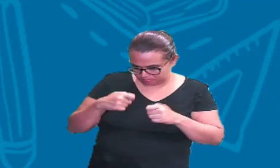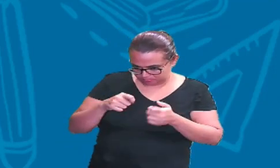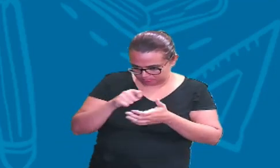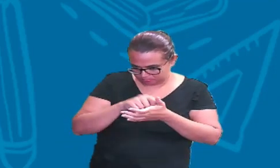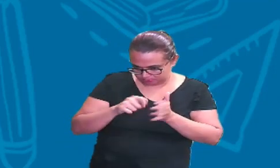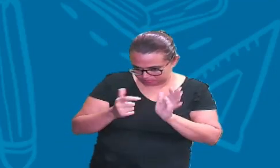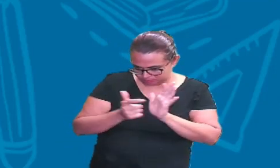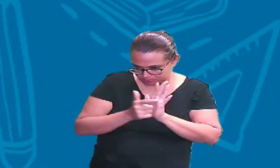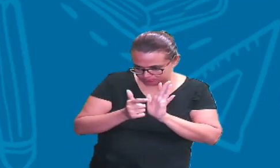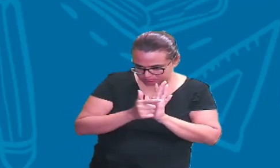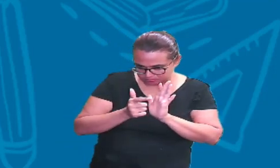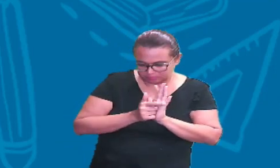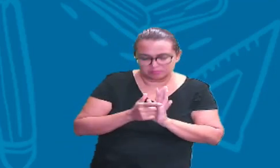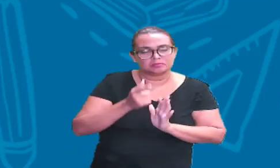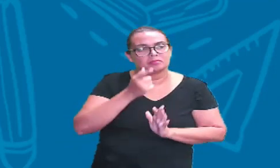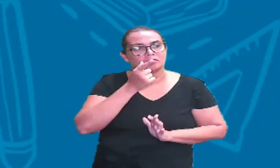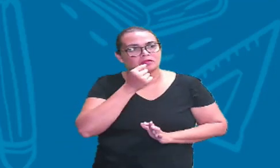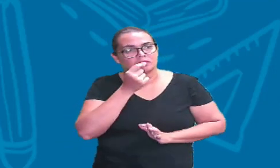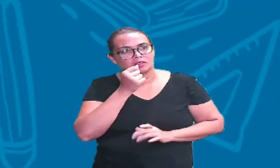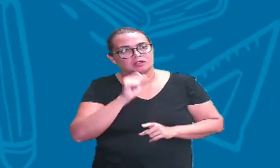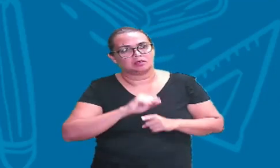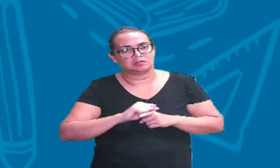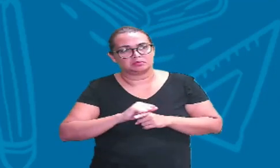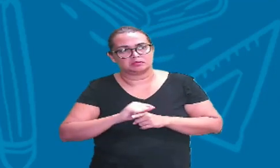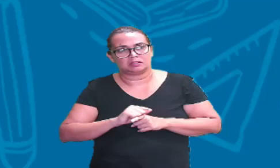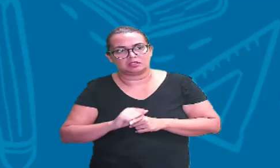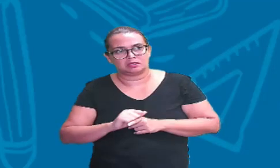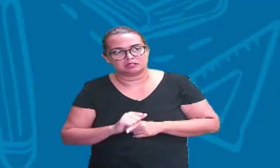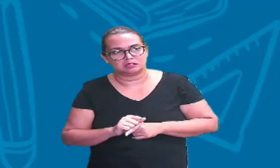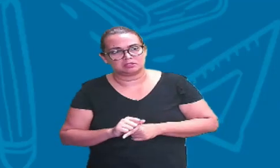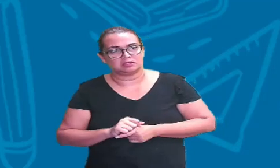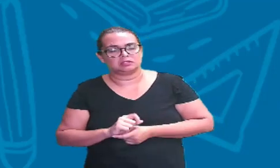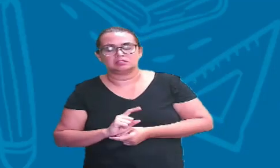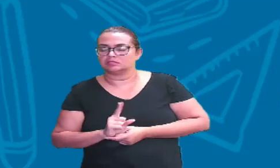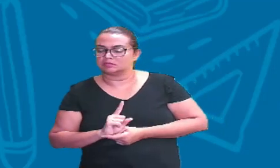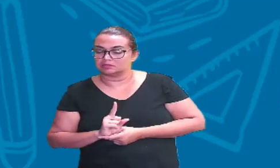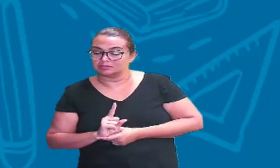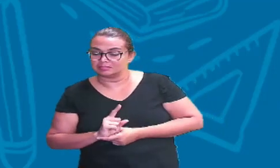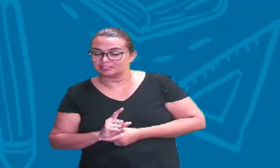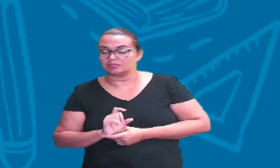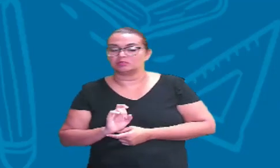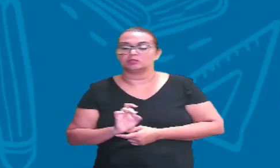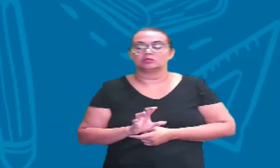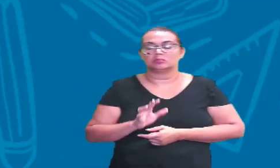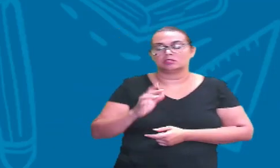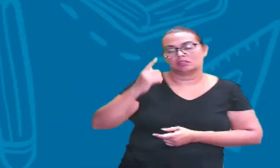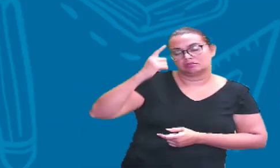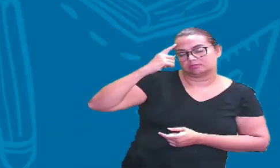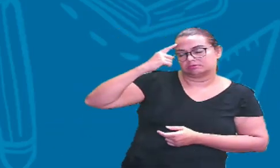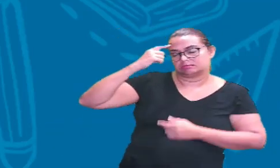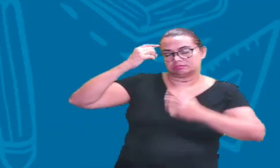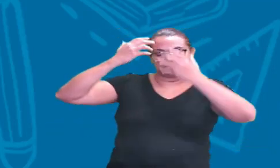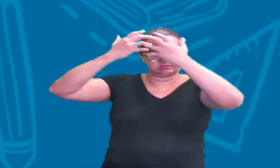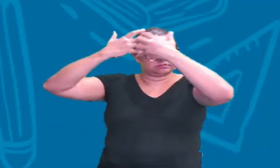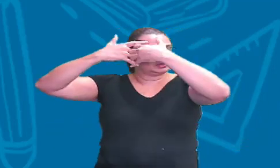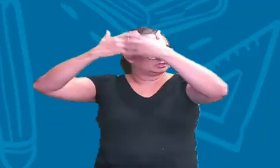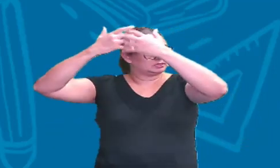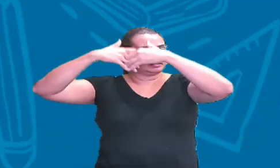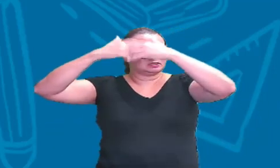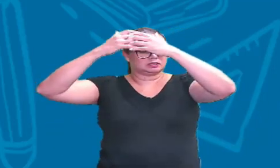papel, lápis e borracha? Então, nós podemos fazer